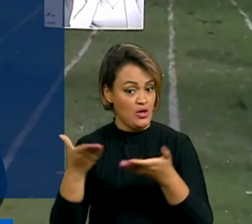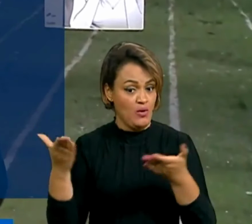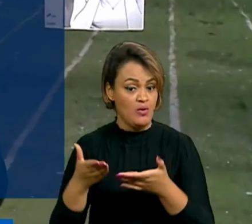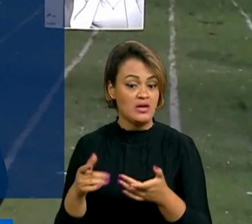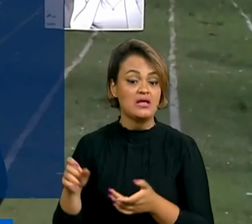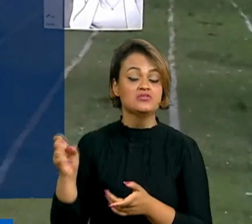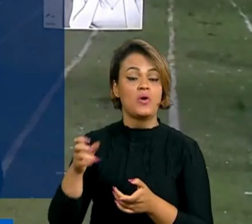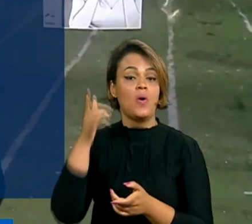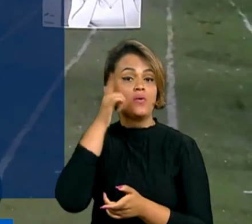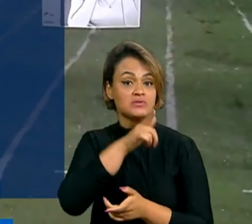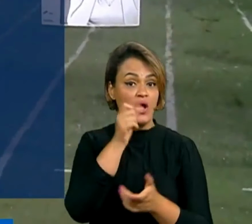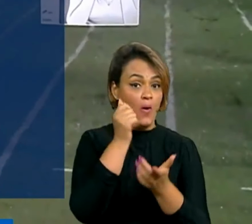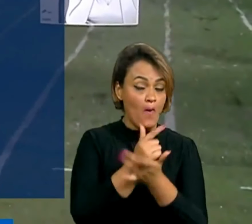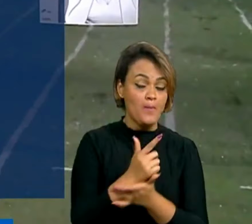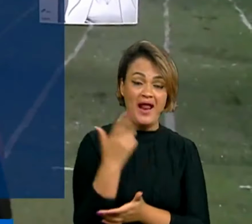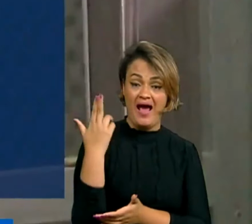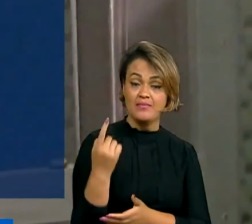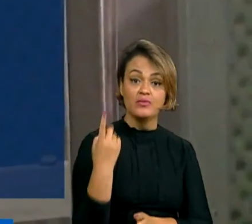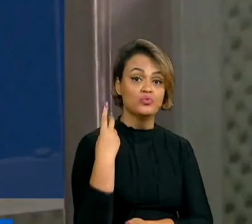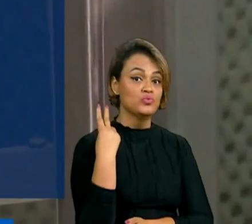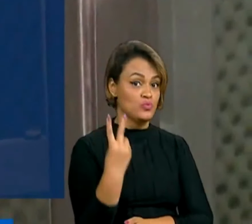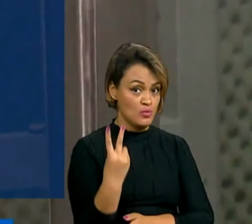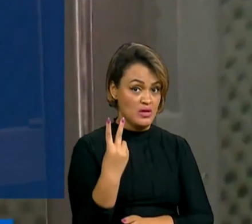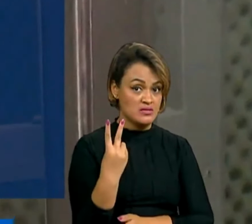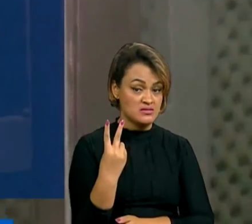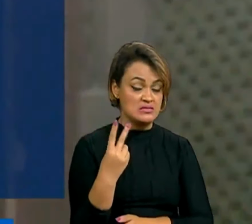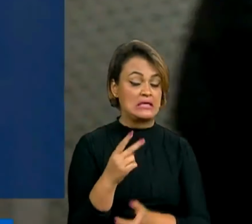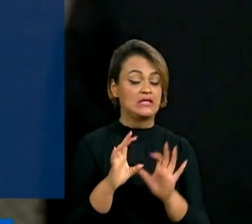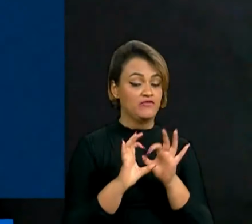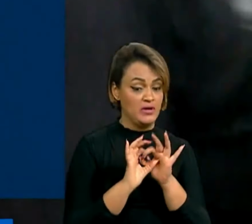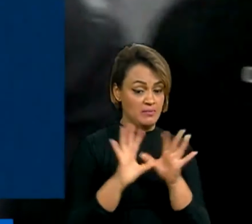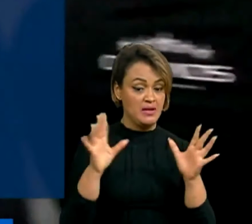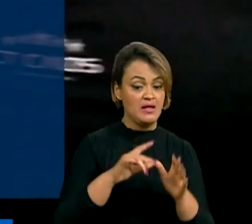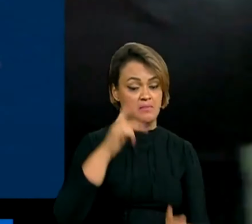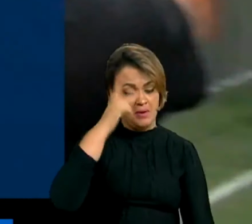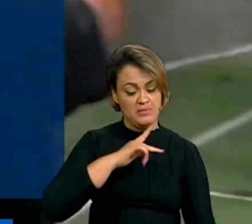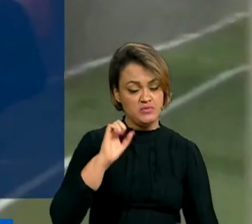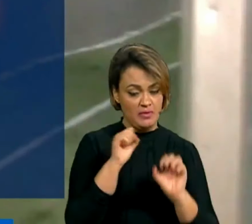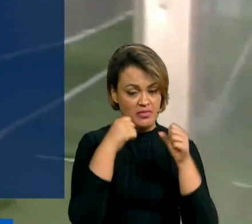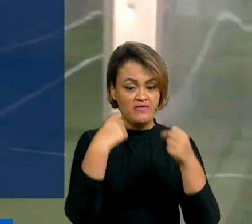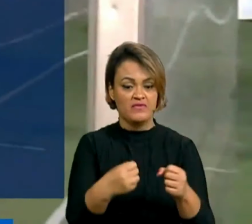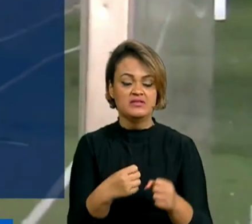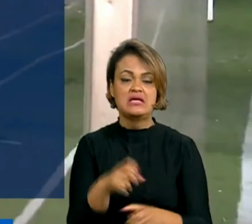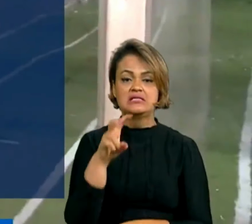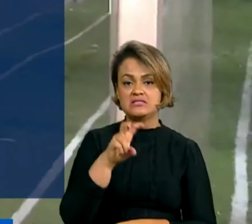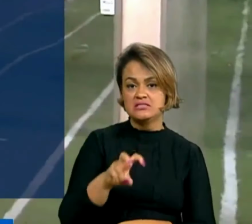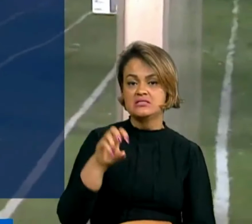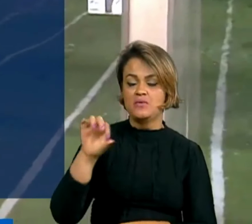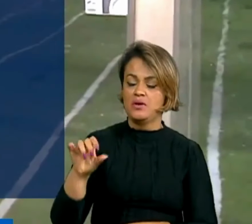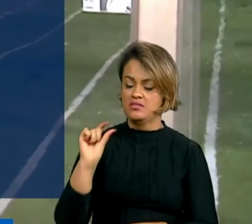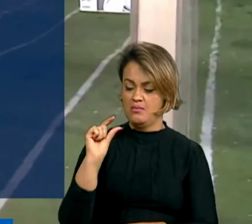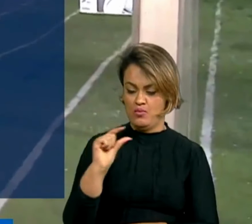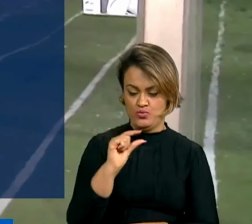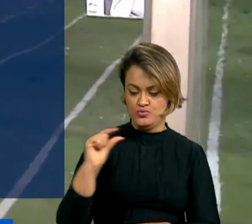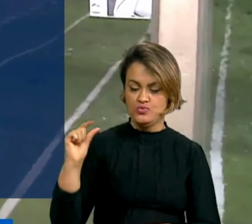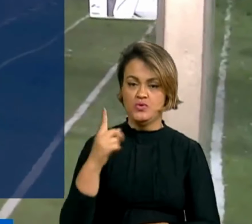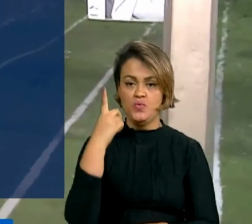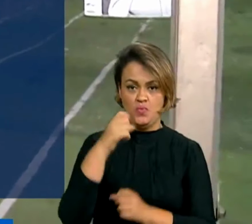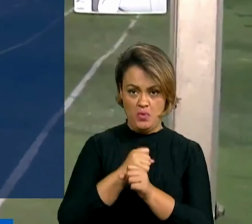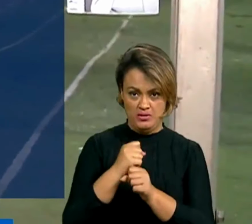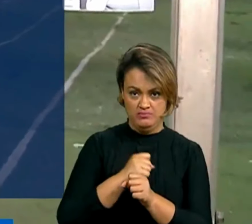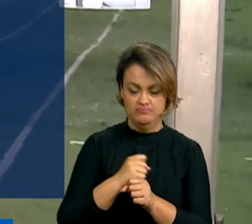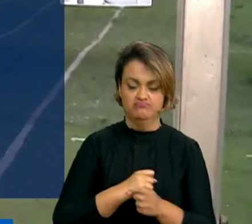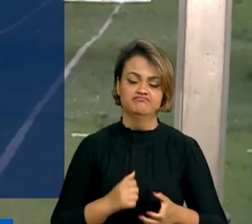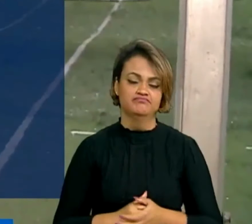será possível comprar 2 armas de uso permitido para a defesa pessoal e 50 munições por ano para cada